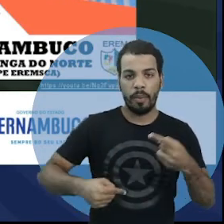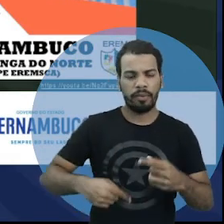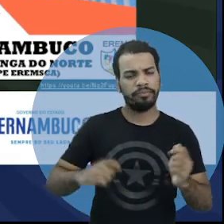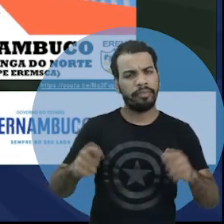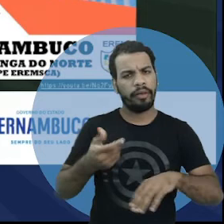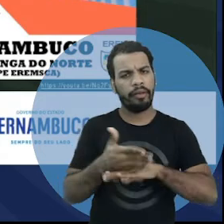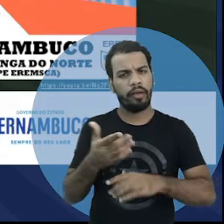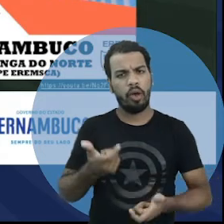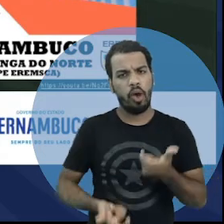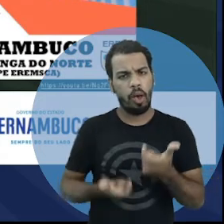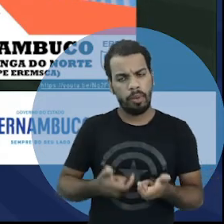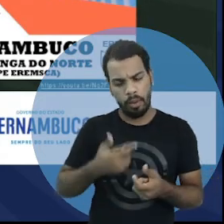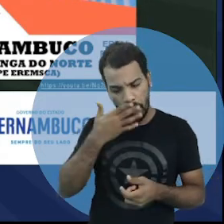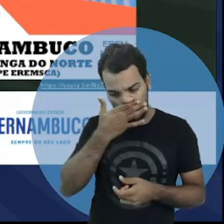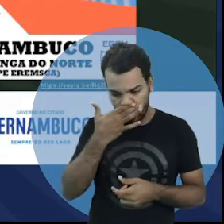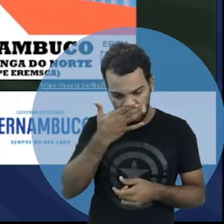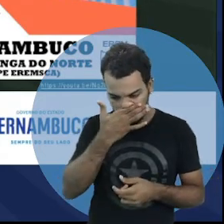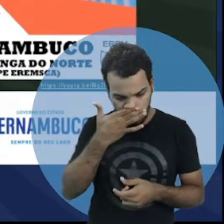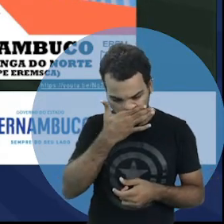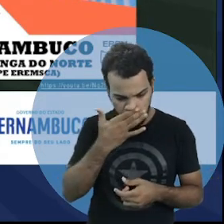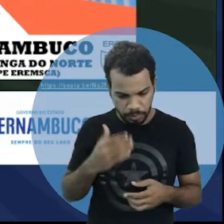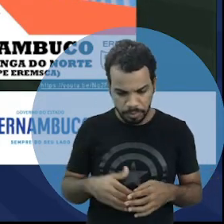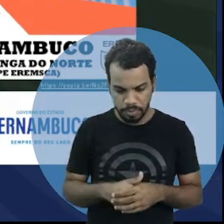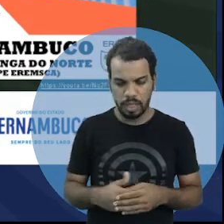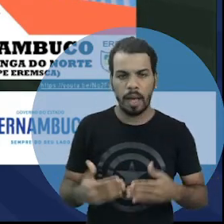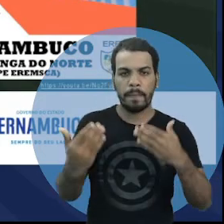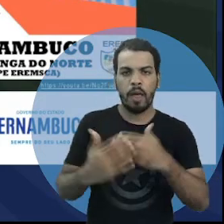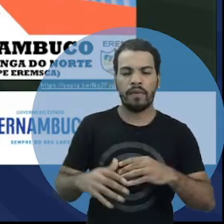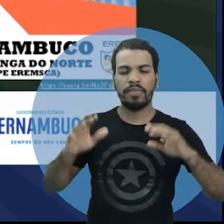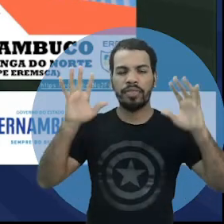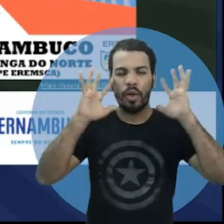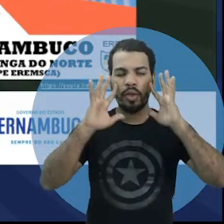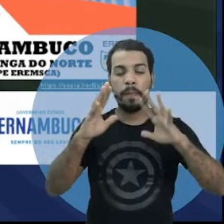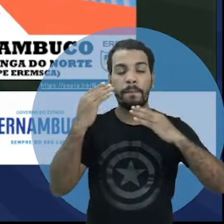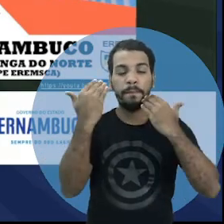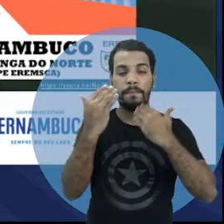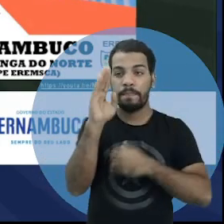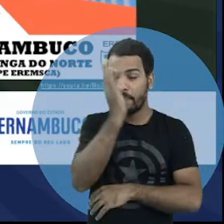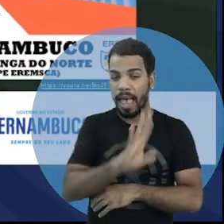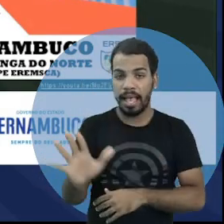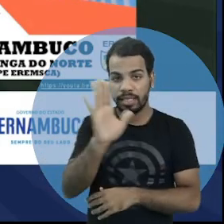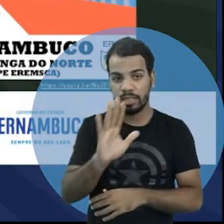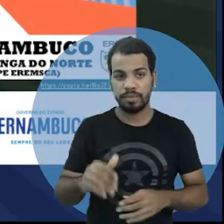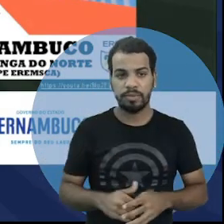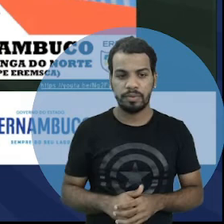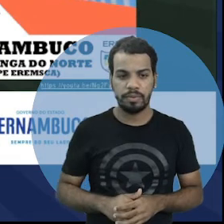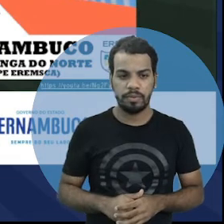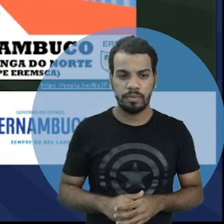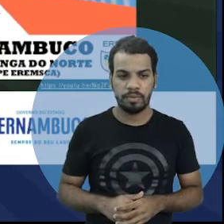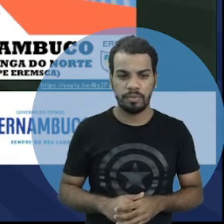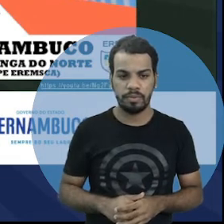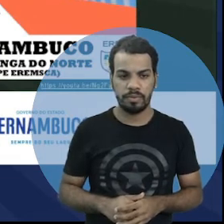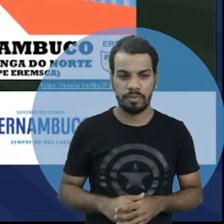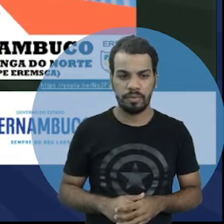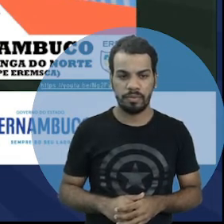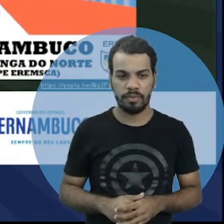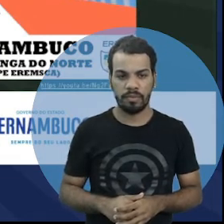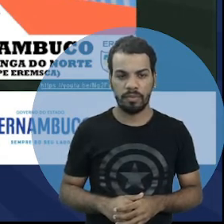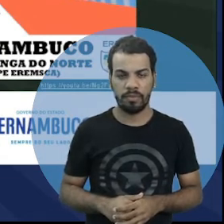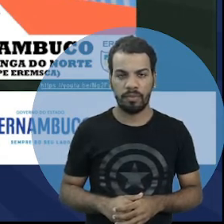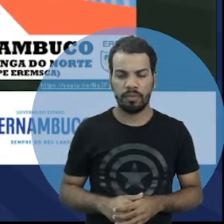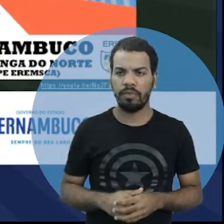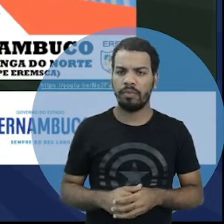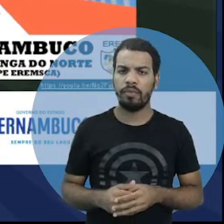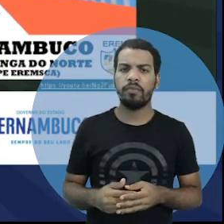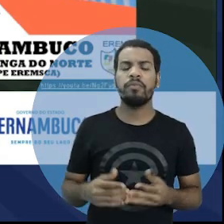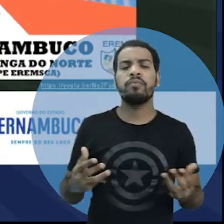práticas com os robôs e também com as provas teóricas em todo o Brasil. Na modalidade prática, literalmente falando, ela